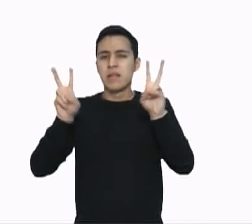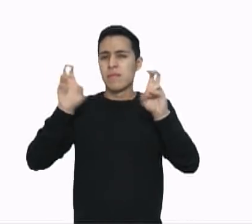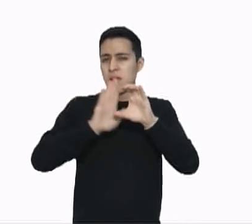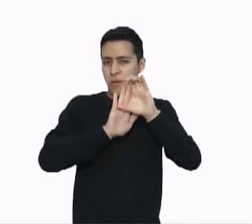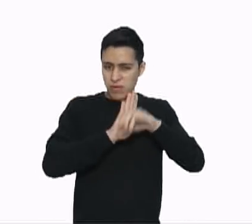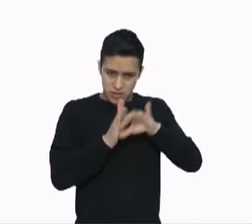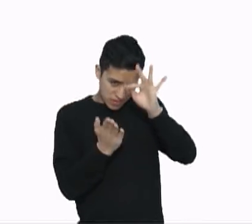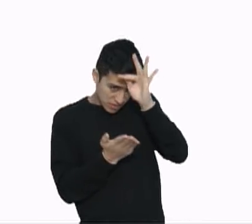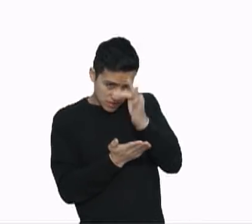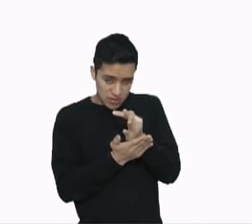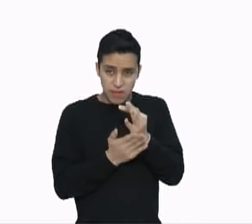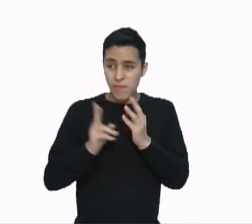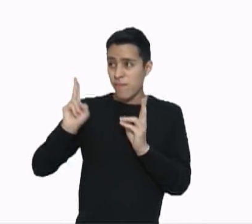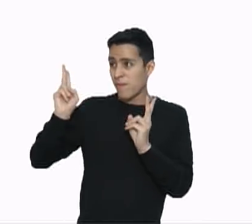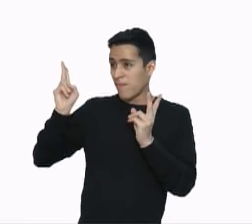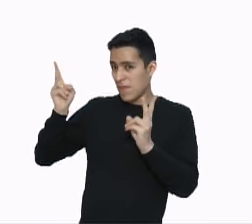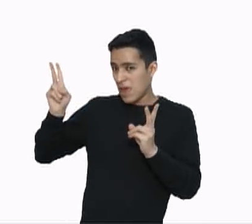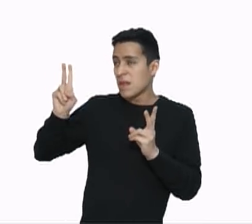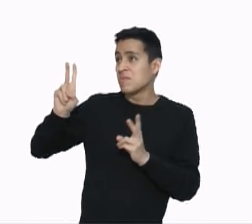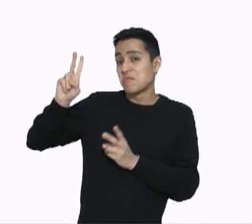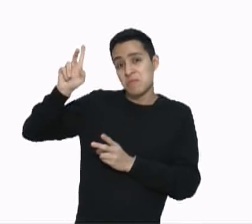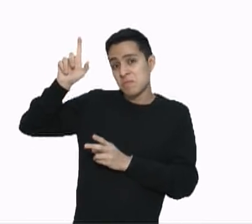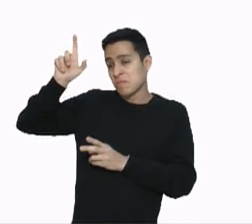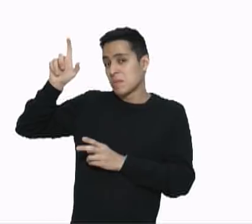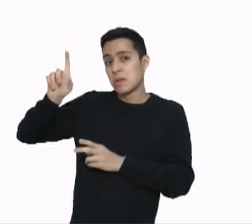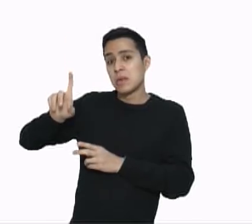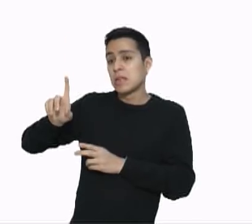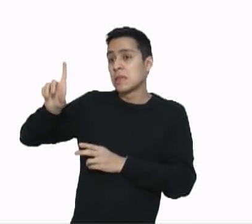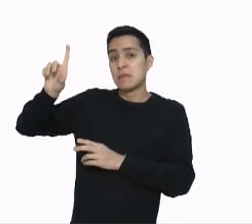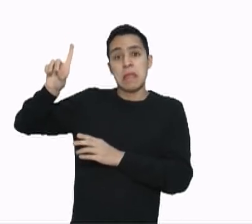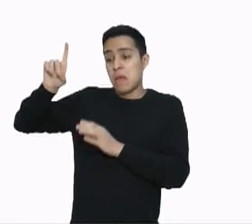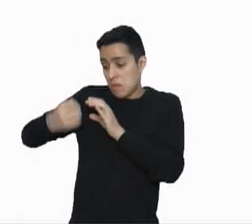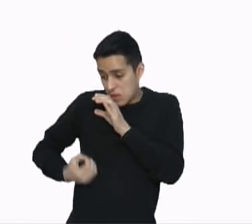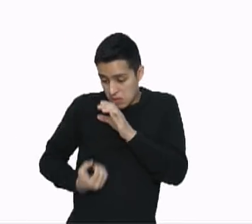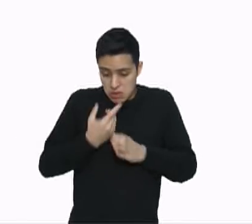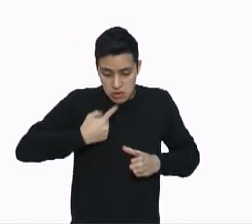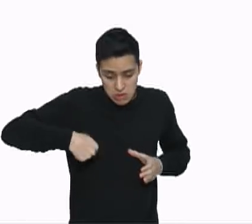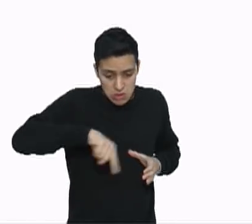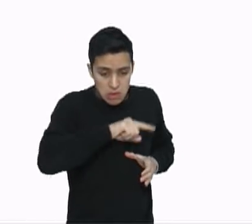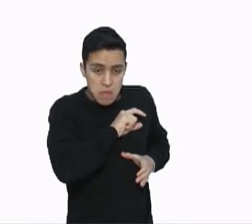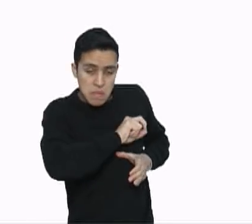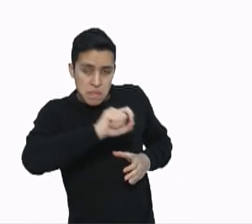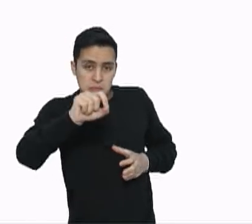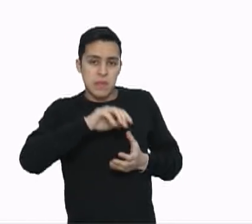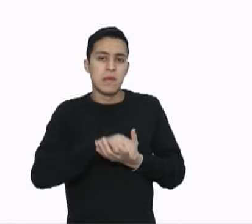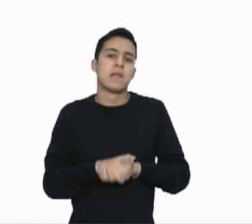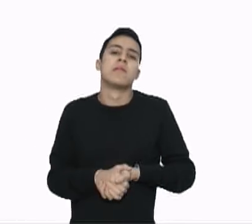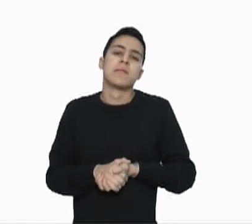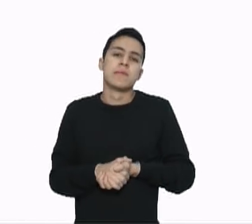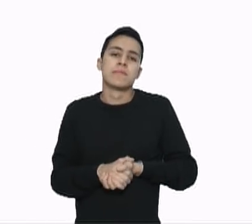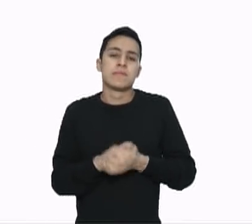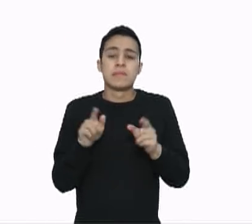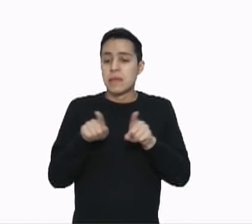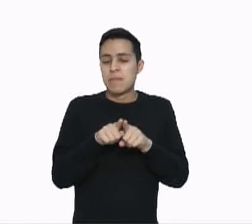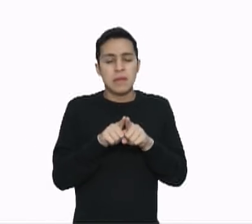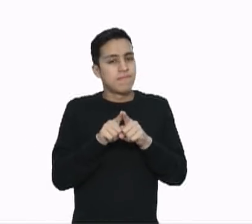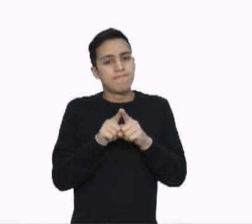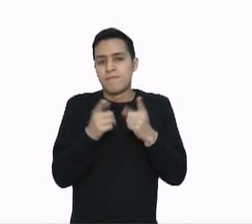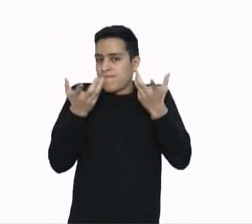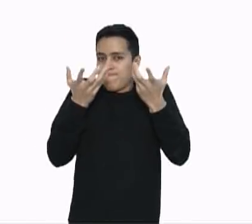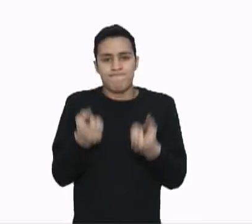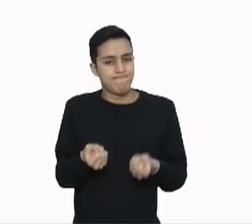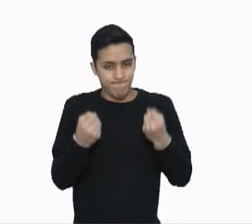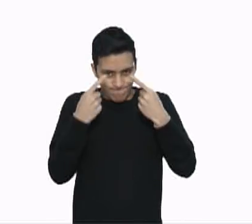mesmo pincel que nos pintou, temos um mesmo Criador. Isso é importante no contexto do Gandhi. E a não violência.